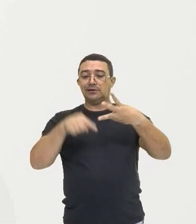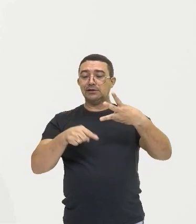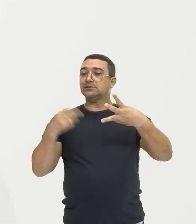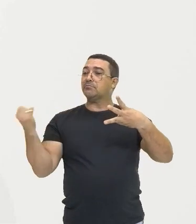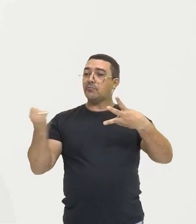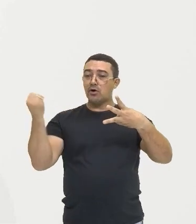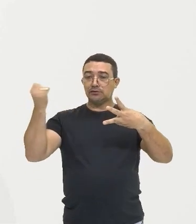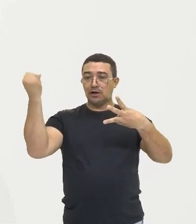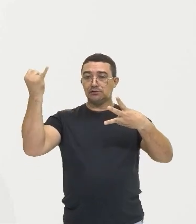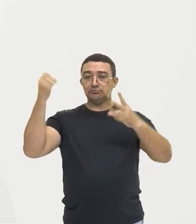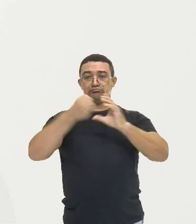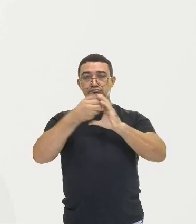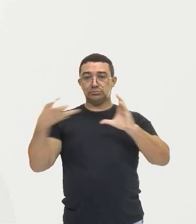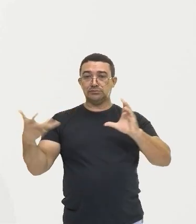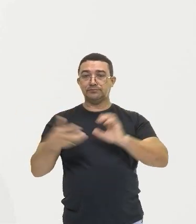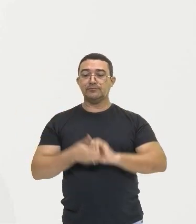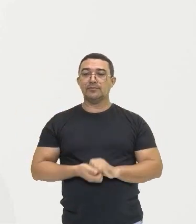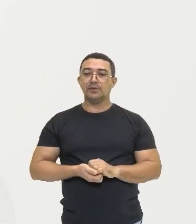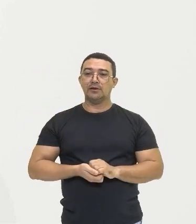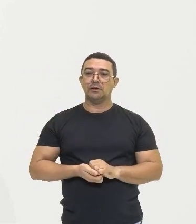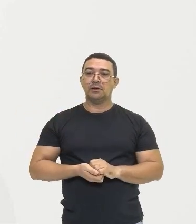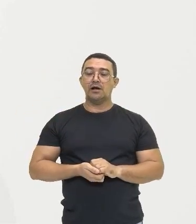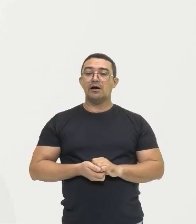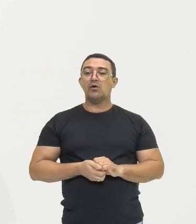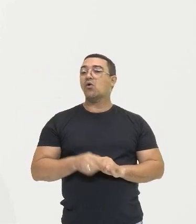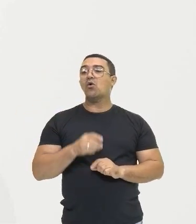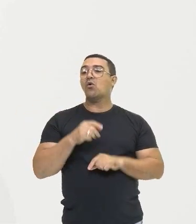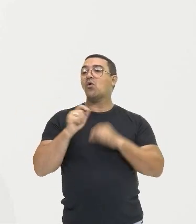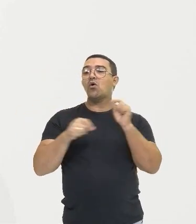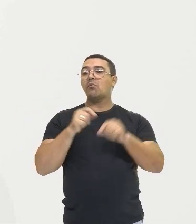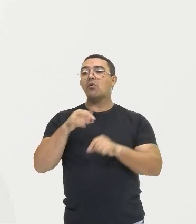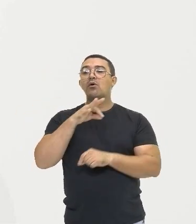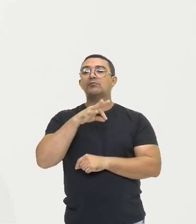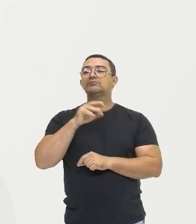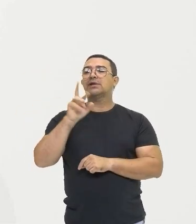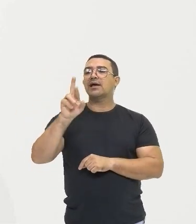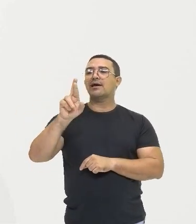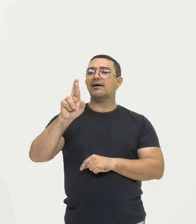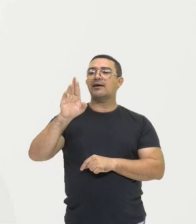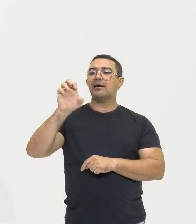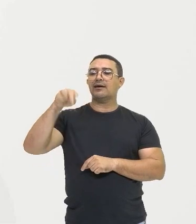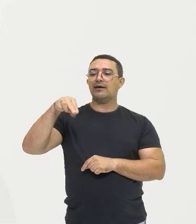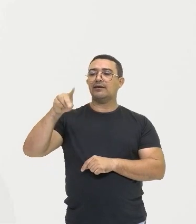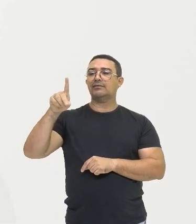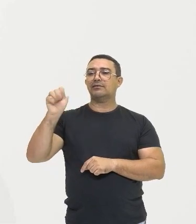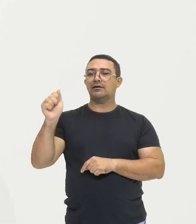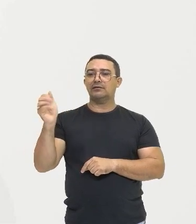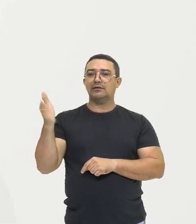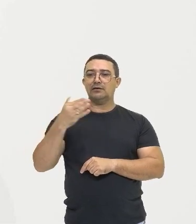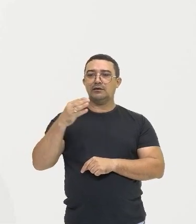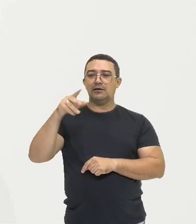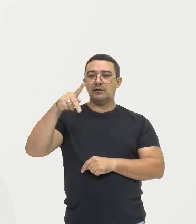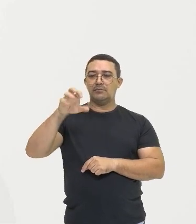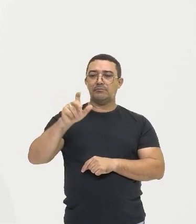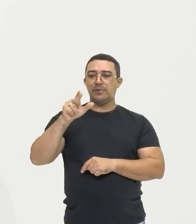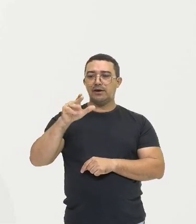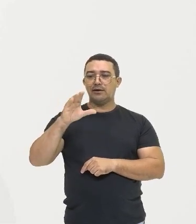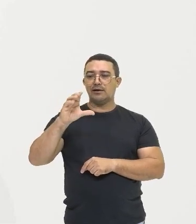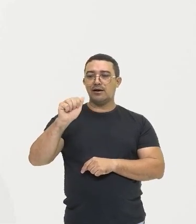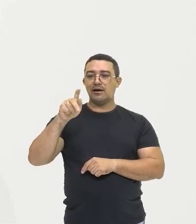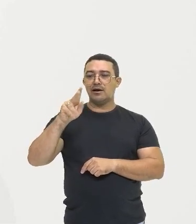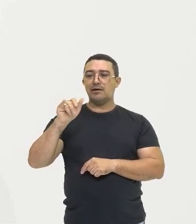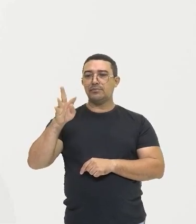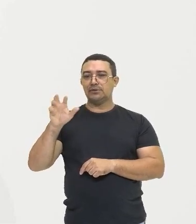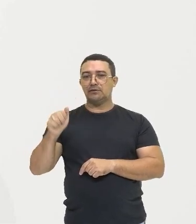aspectos. Primeiro aspecto, a renda per capita. O que é a renda per capita, professor? É o acesso da população